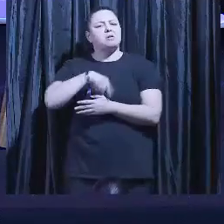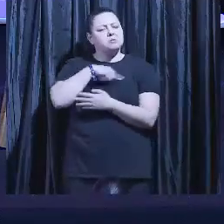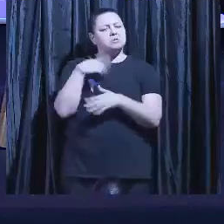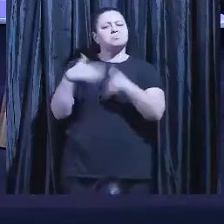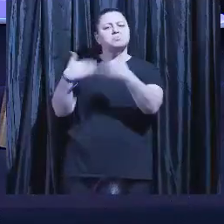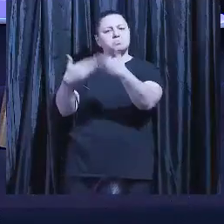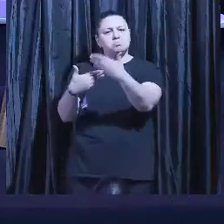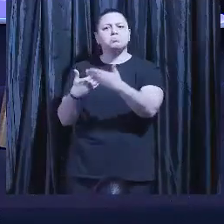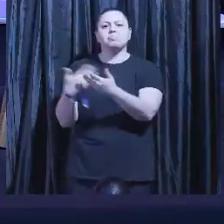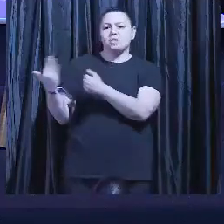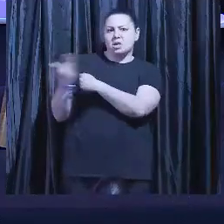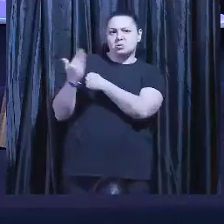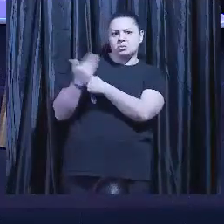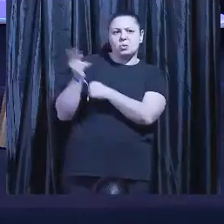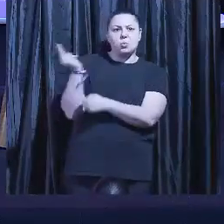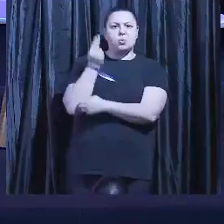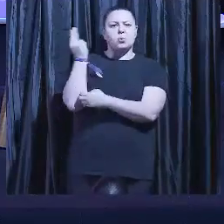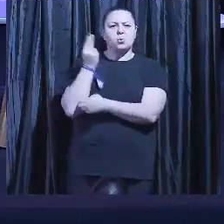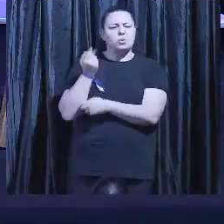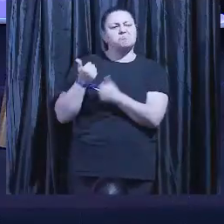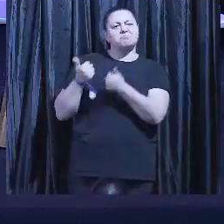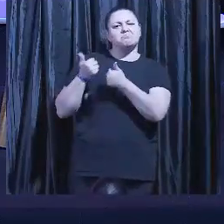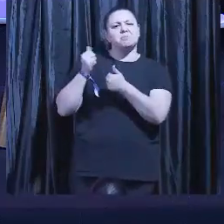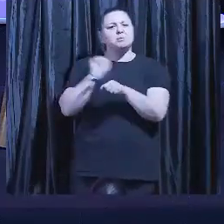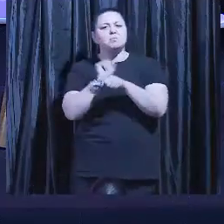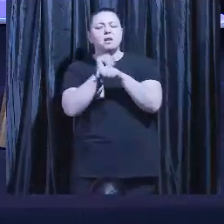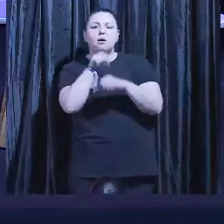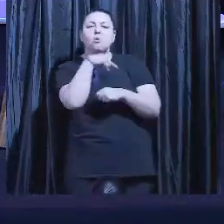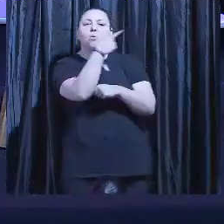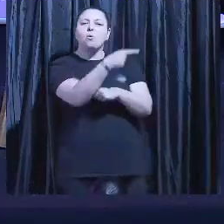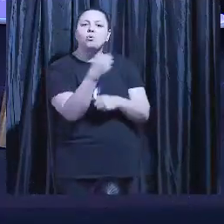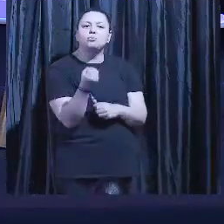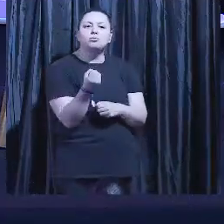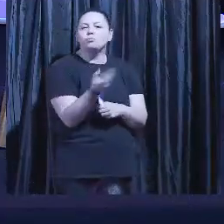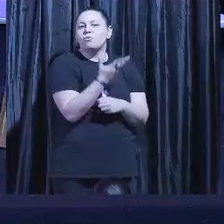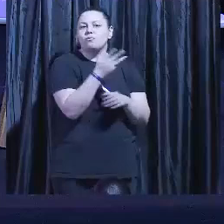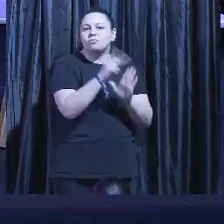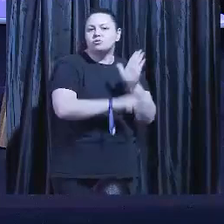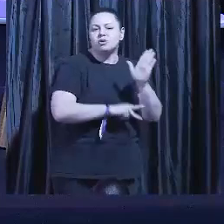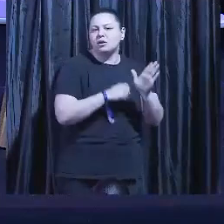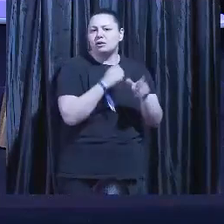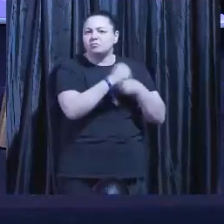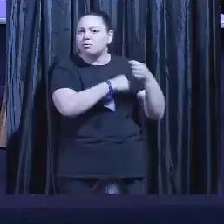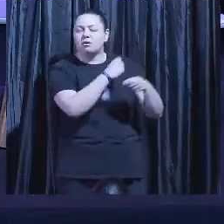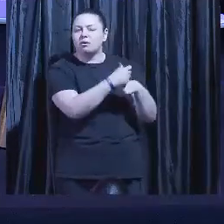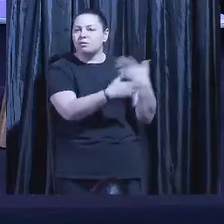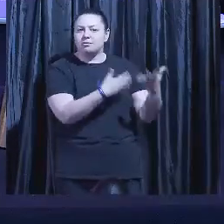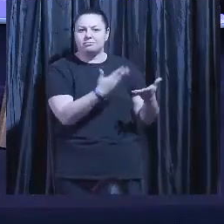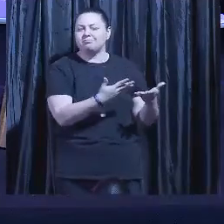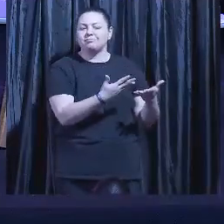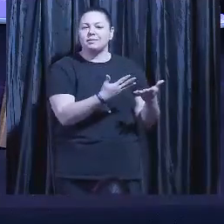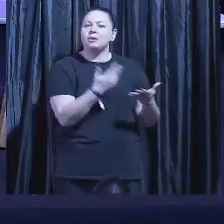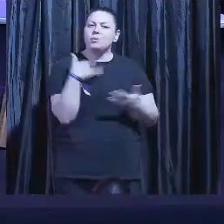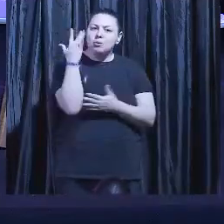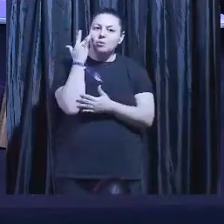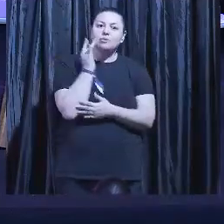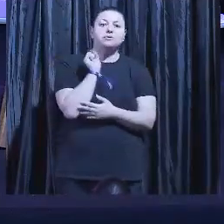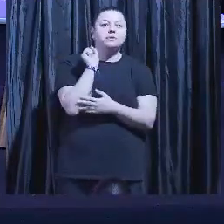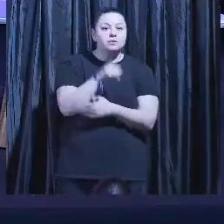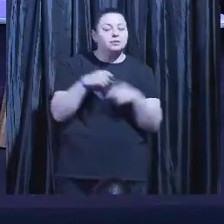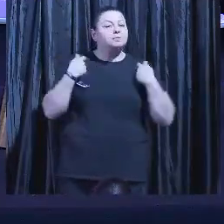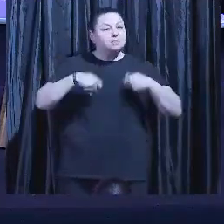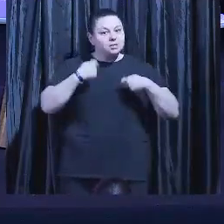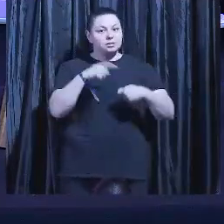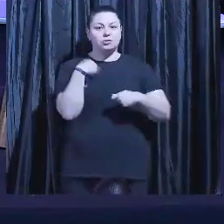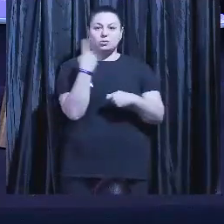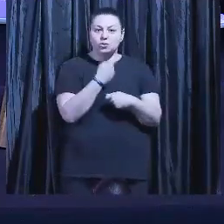o auxílio emergencial saiu, vamos embora, próximo ano, próximo projeto. Então, eu acho que é dizer que a gente precisa sim sempre se